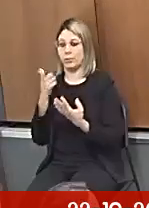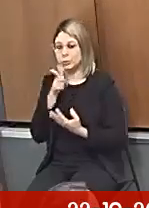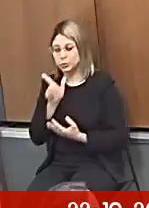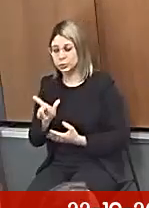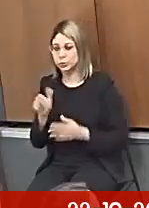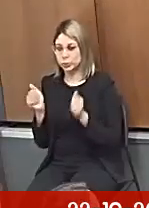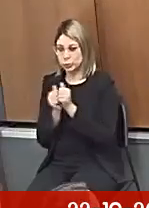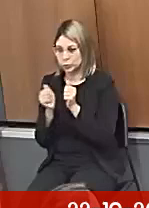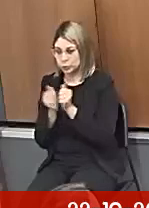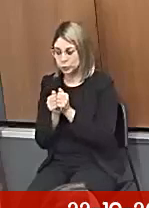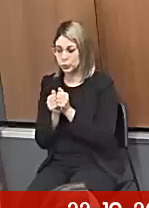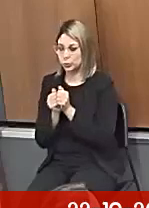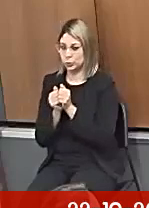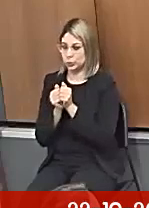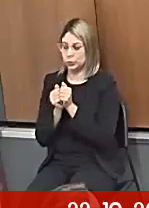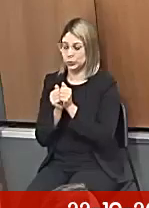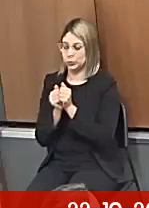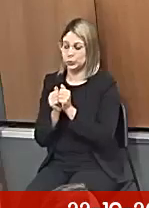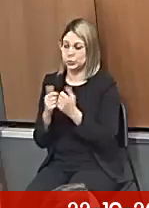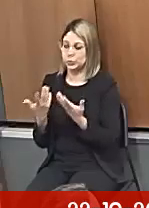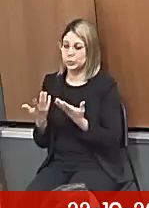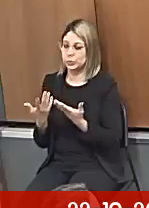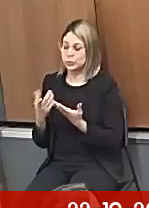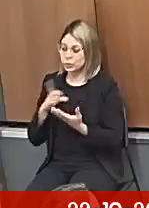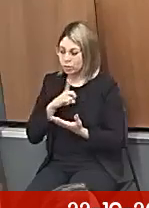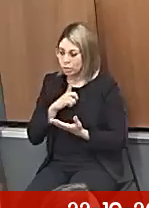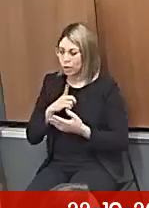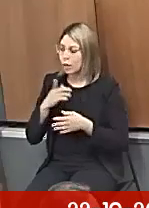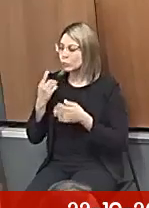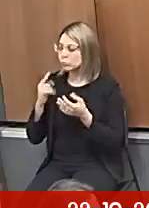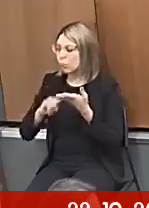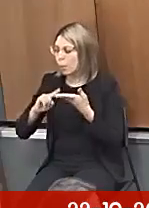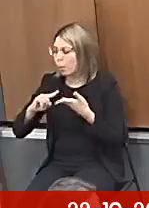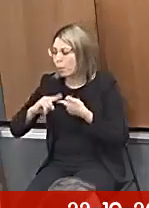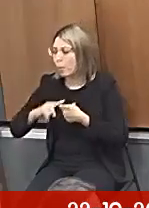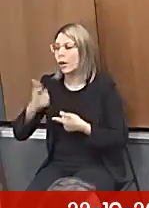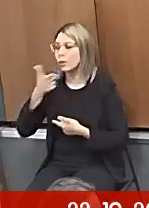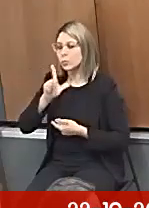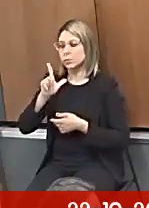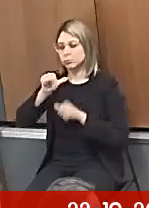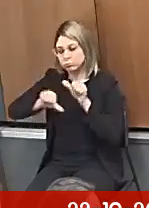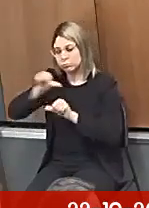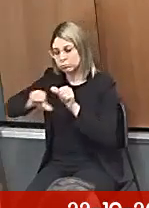já apresentando tudo o que foi consolidado de transformação após